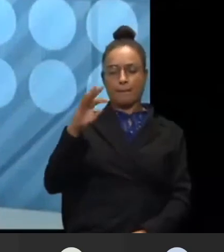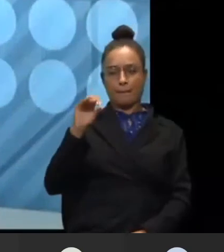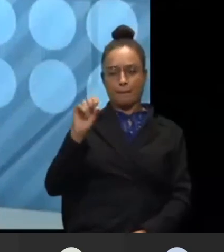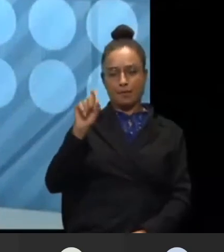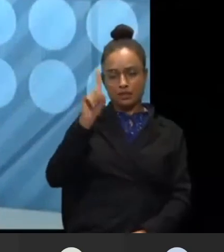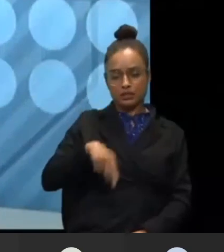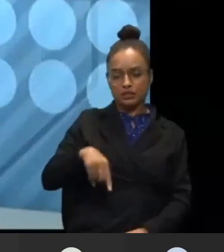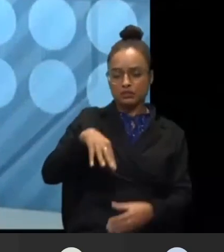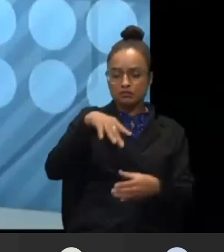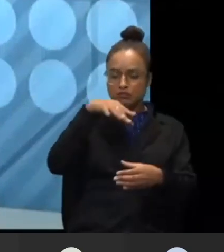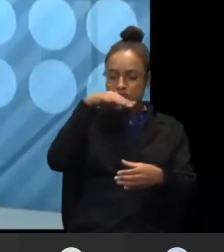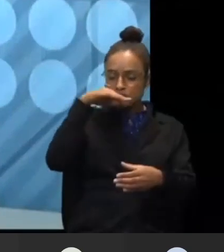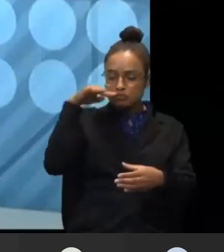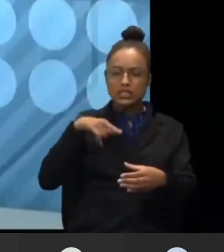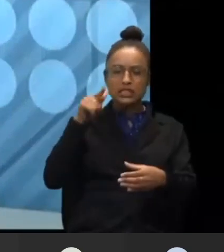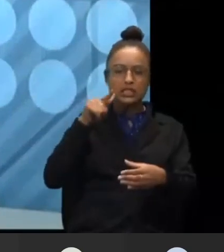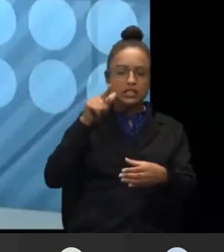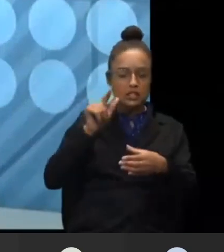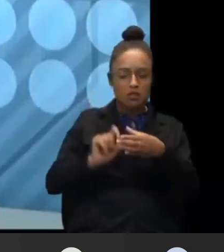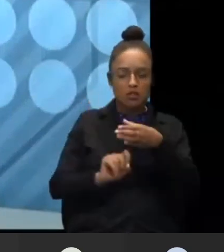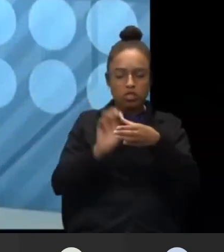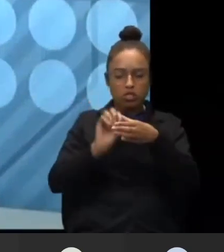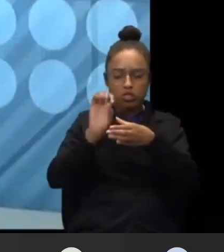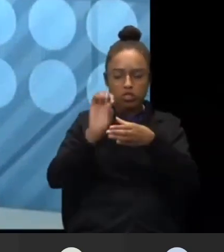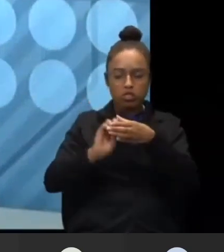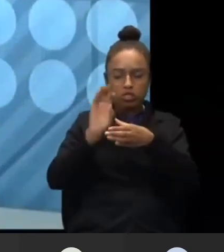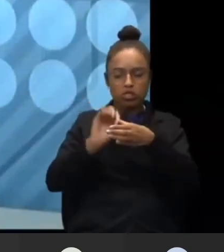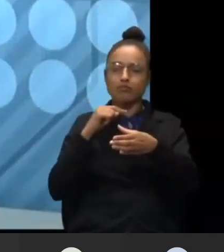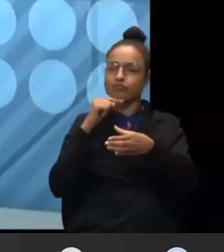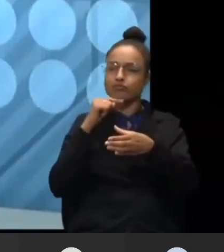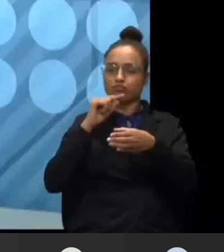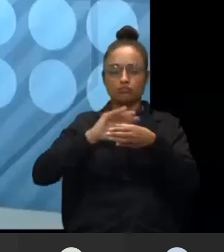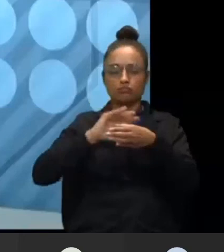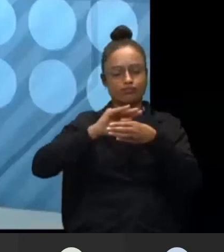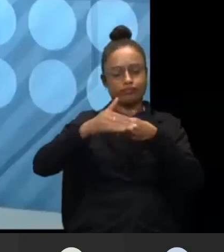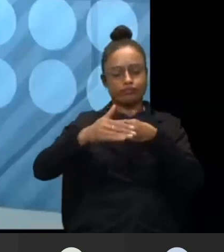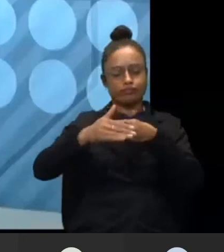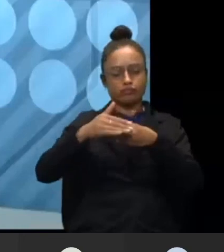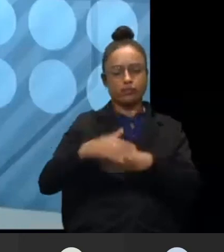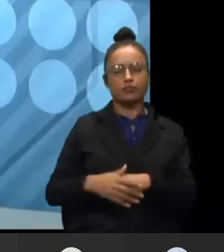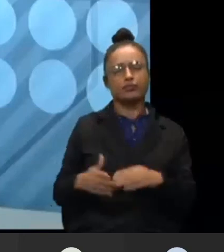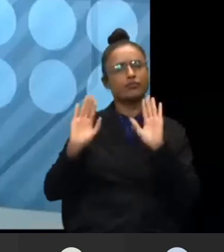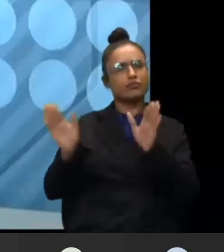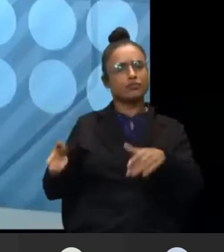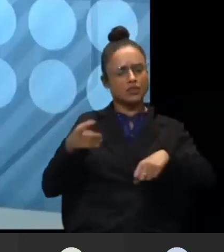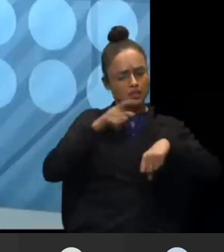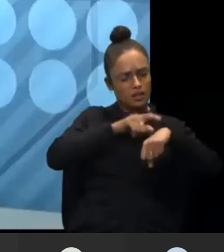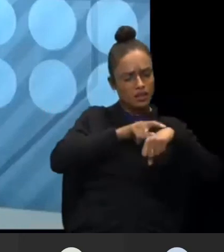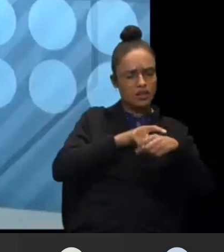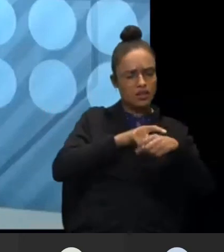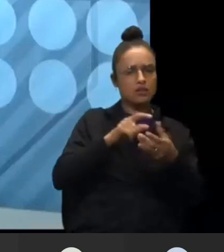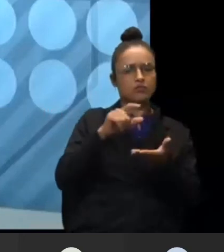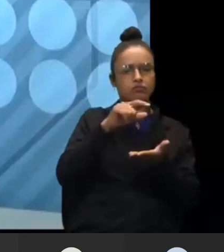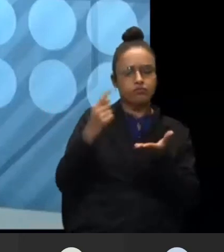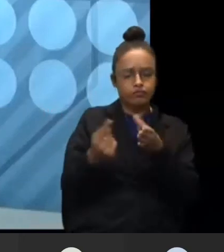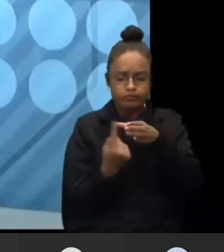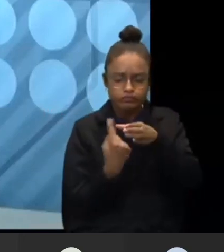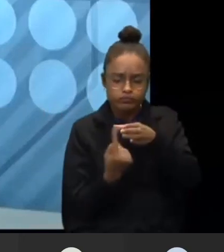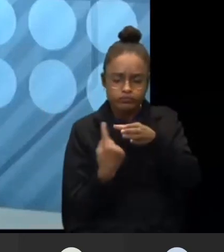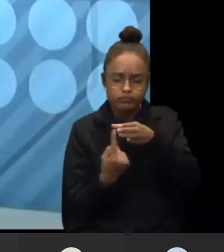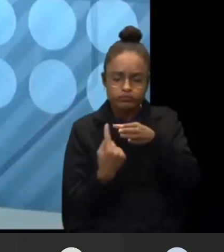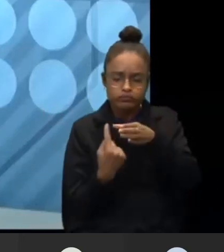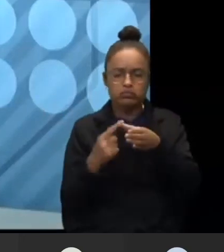o vapor tentando escapar. Então, nesse momento, nós deixamos ali em agitação. Esse período em agitação vai favorecer